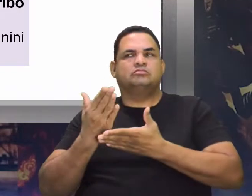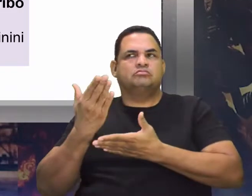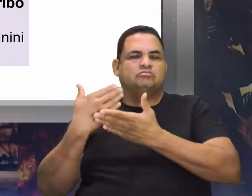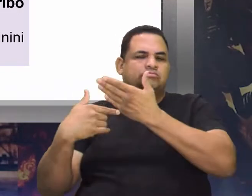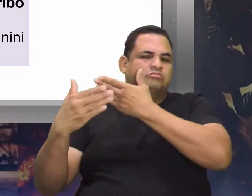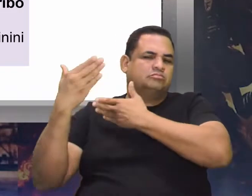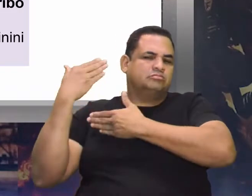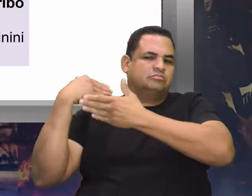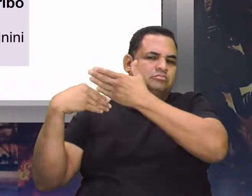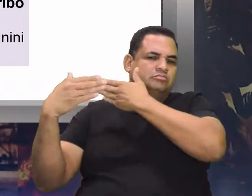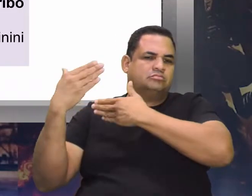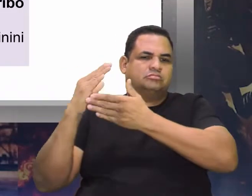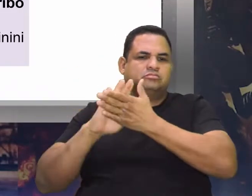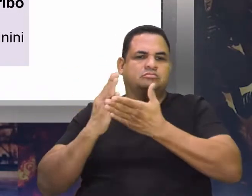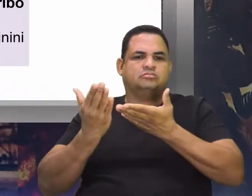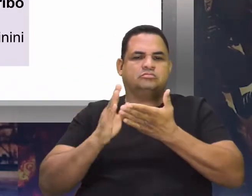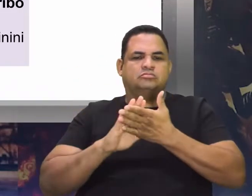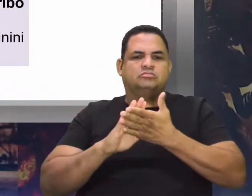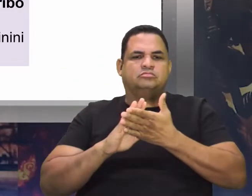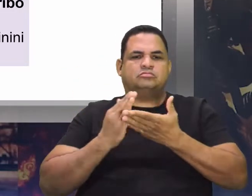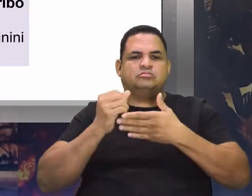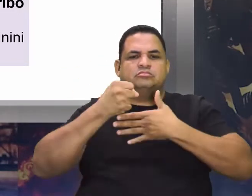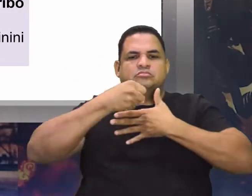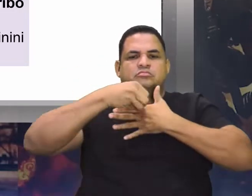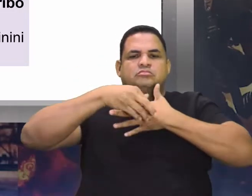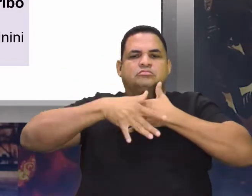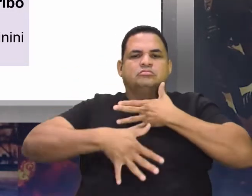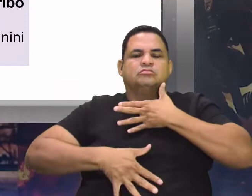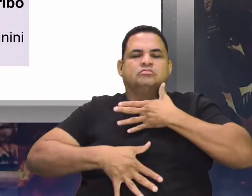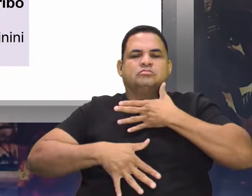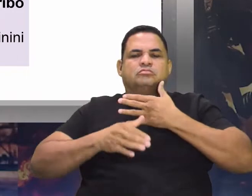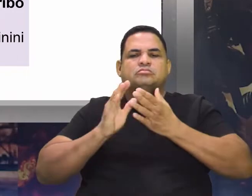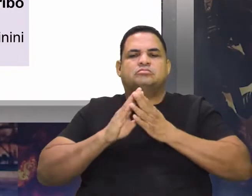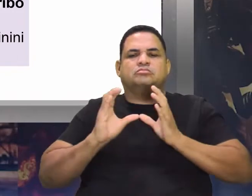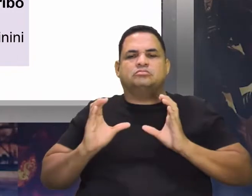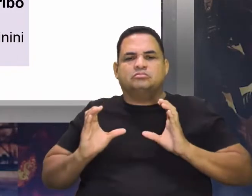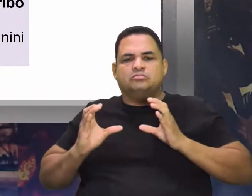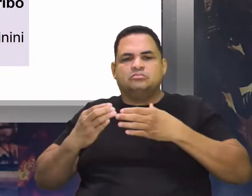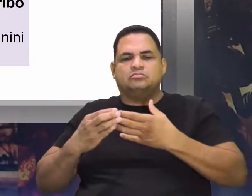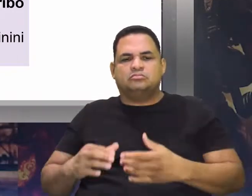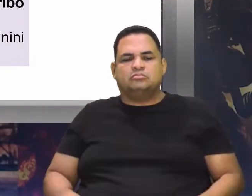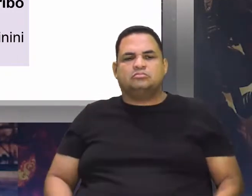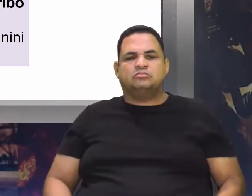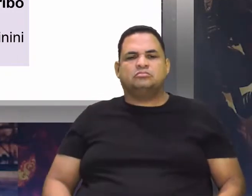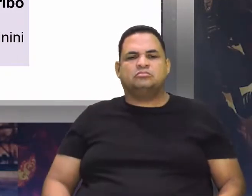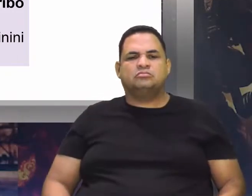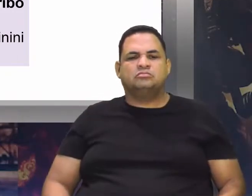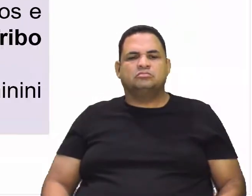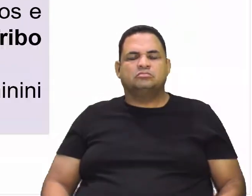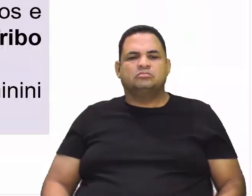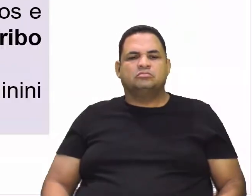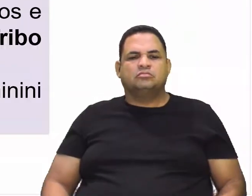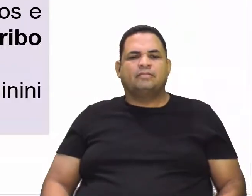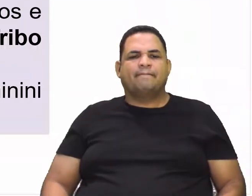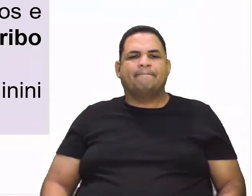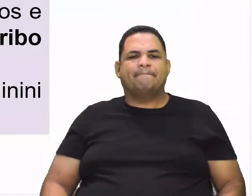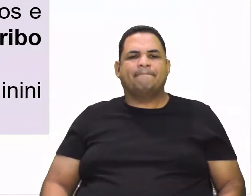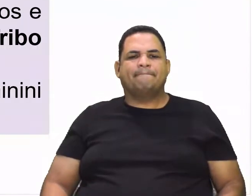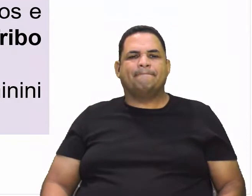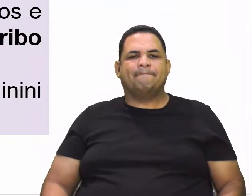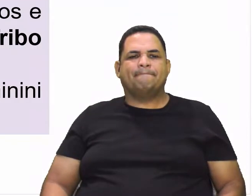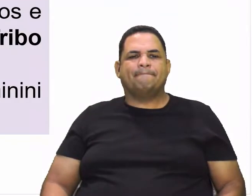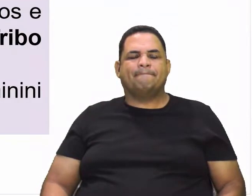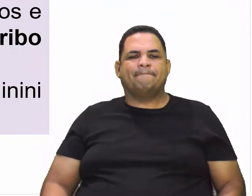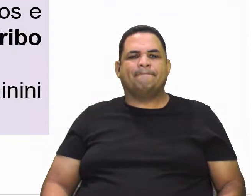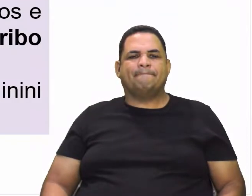nossos ancestrais está a um nível taxômico. Olhem na tela para vocês, fica melhor. Vamos ampliar aqui para vocês